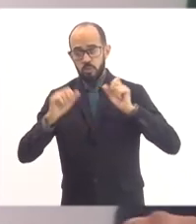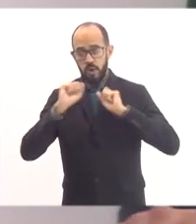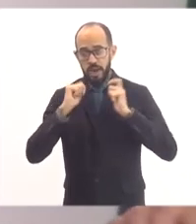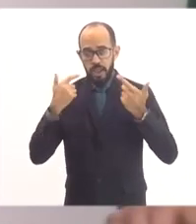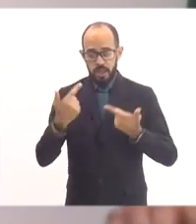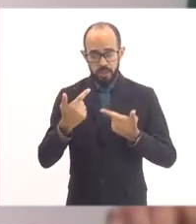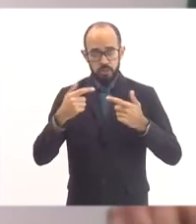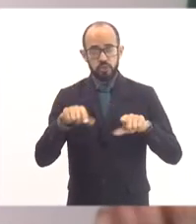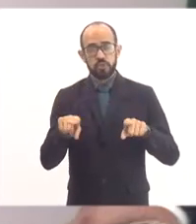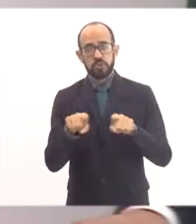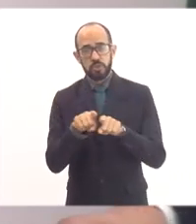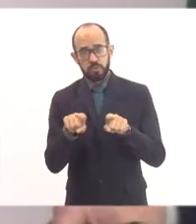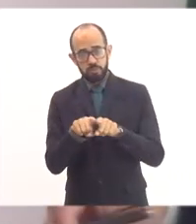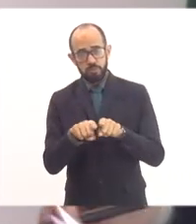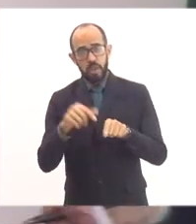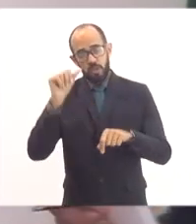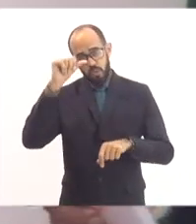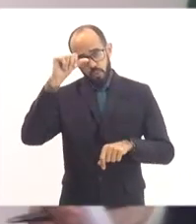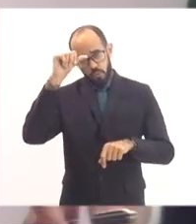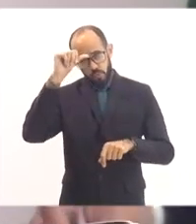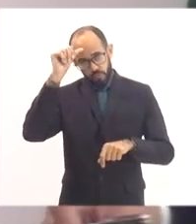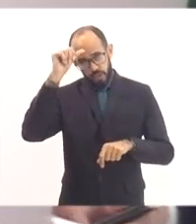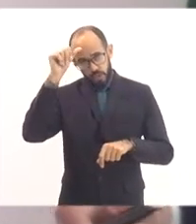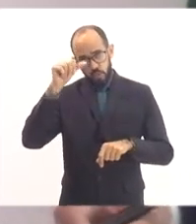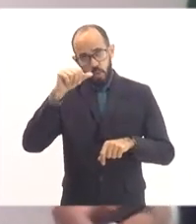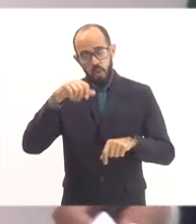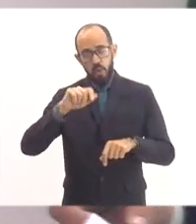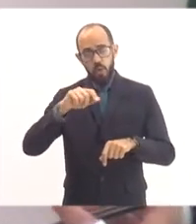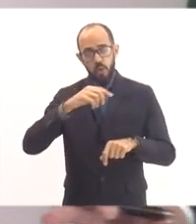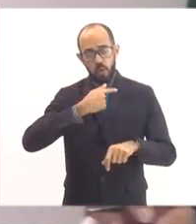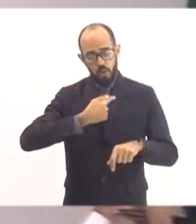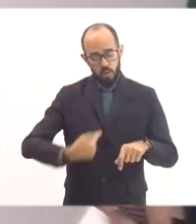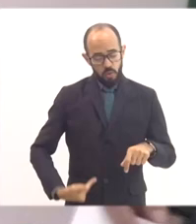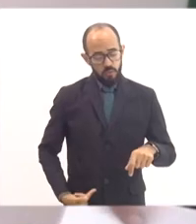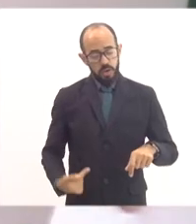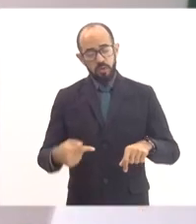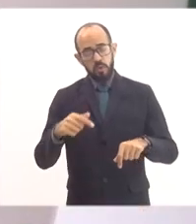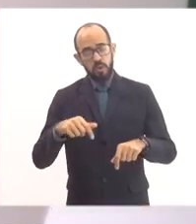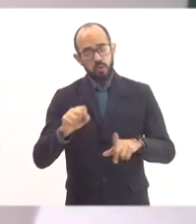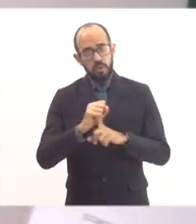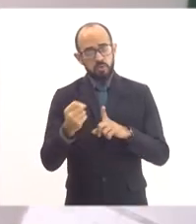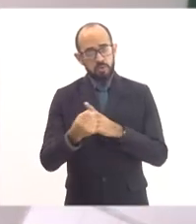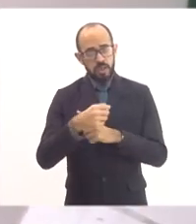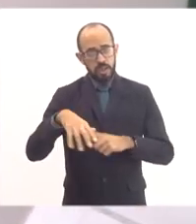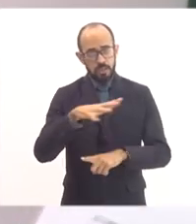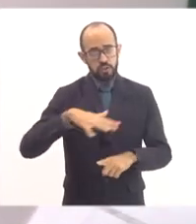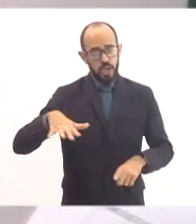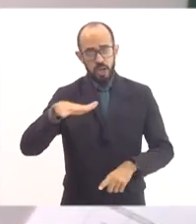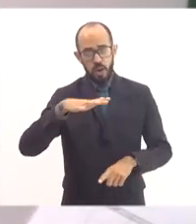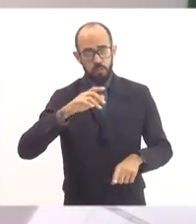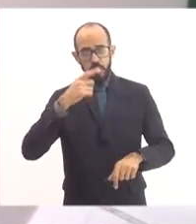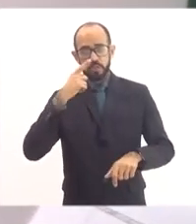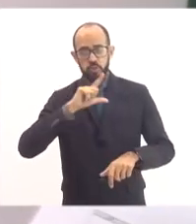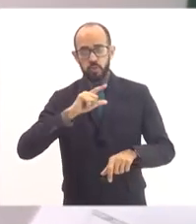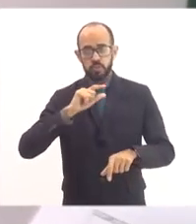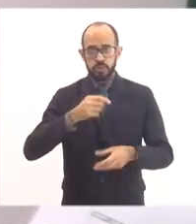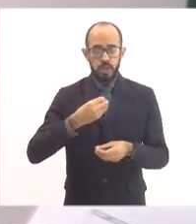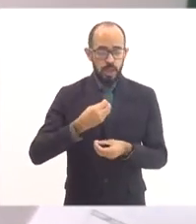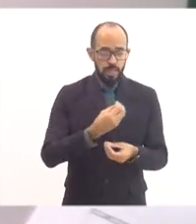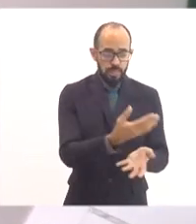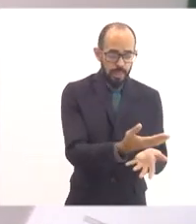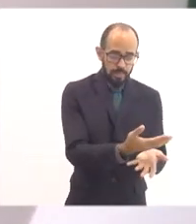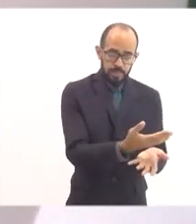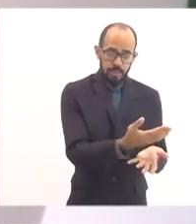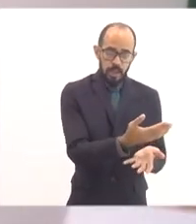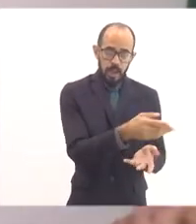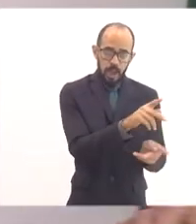no trato nos níveis de governo e no trato com a sociedade de uma maneira geral, para que nós não somente possamos atender às necessidades